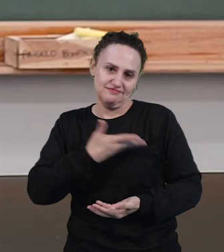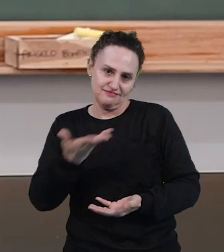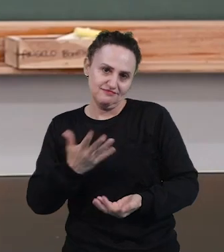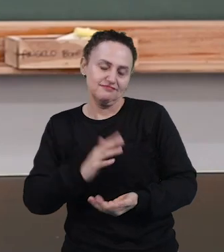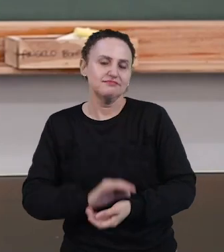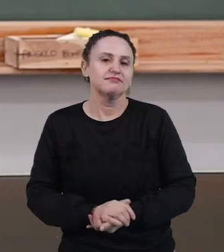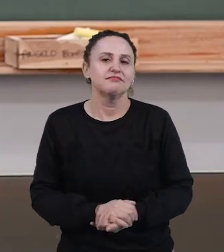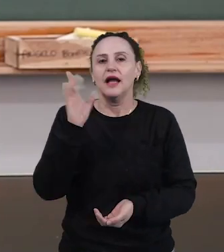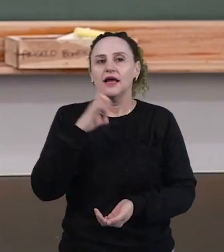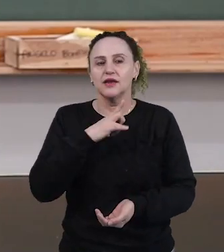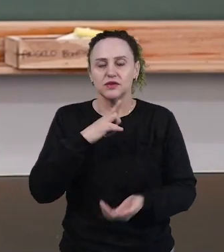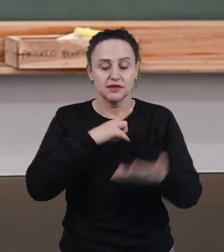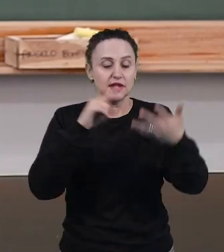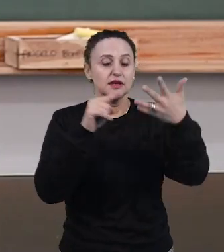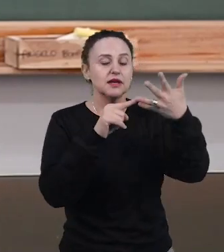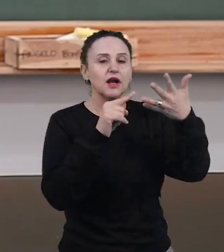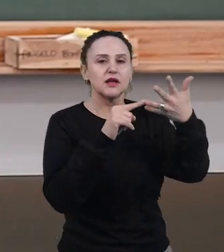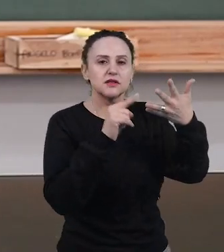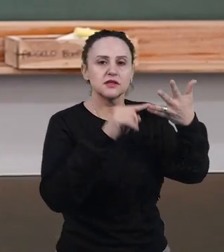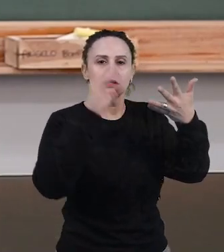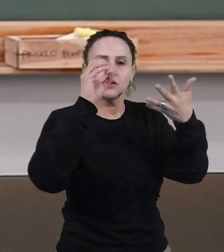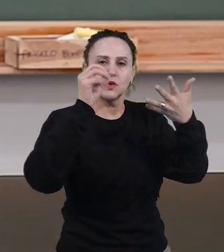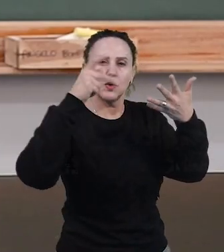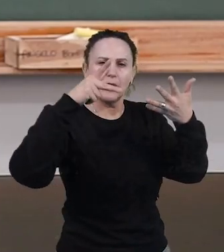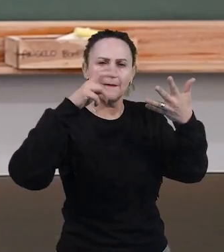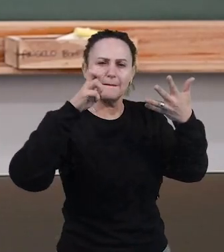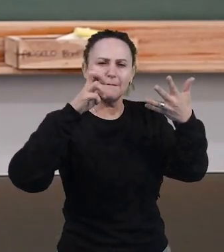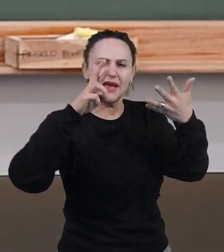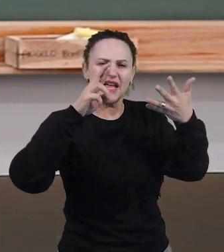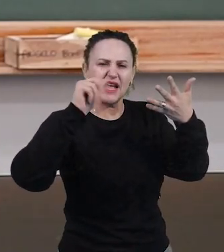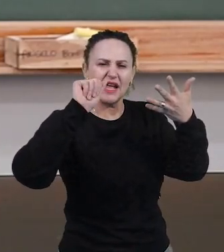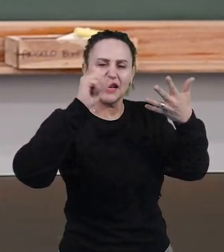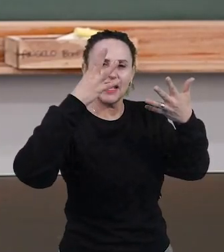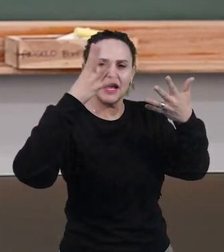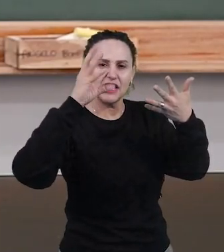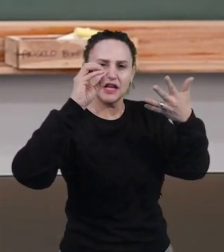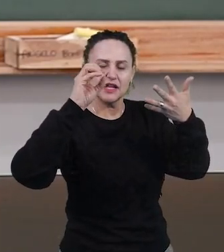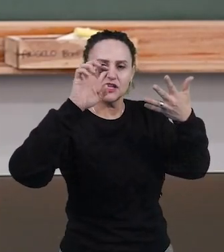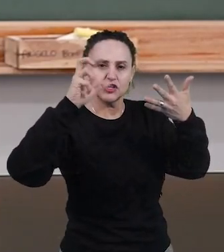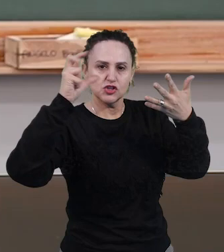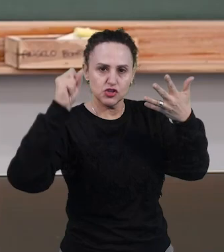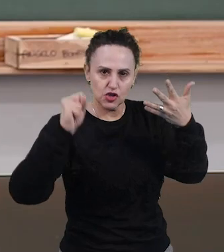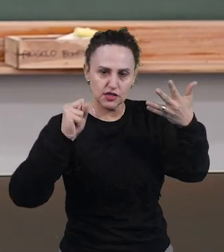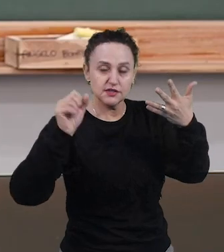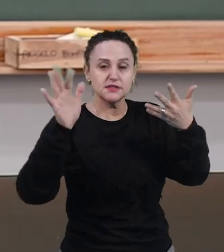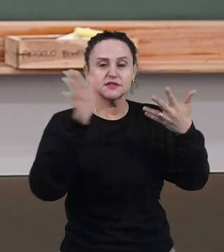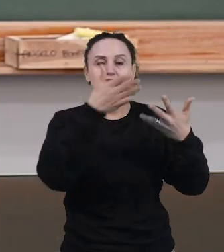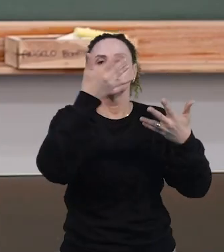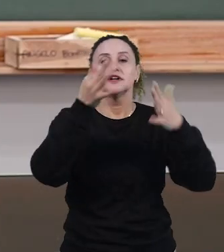nas operações formais, né? Eu não entro, né? Eu reconstruo,